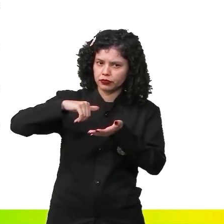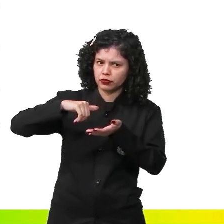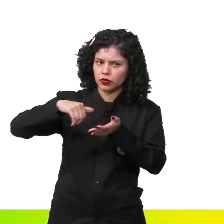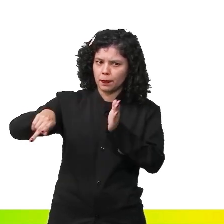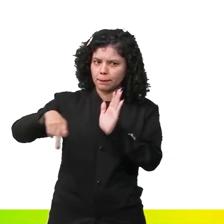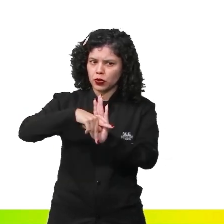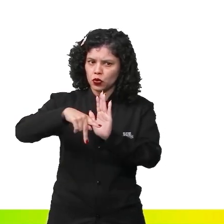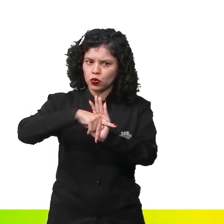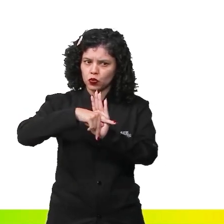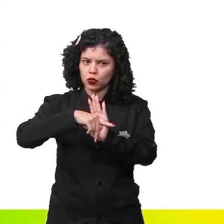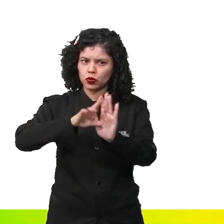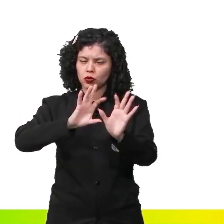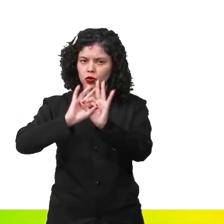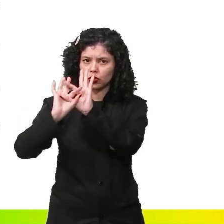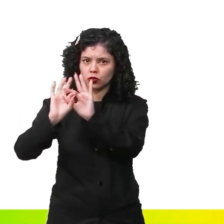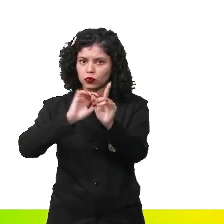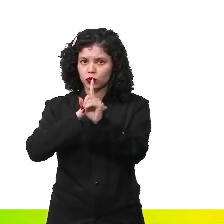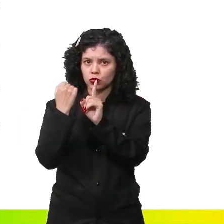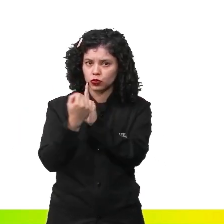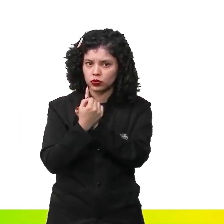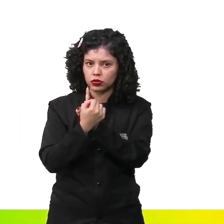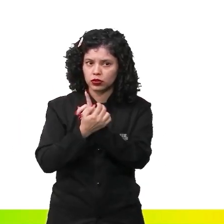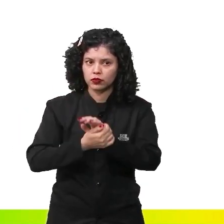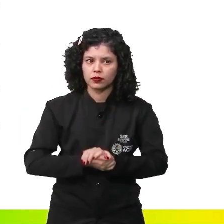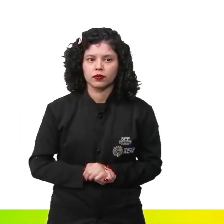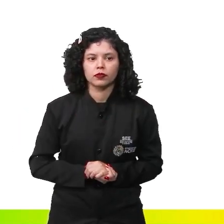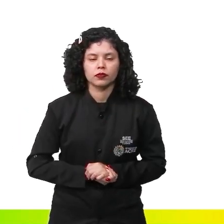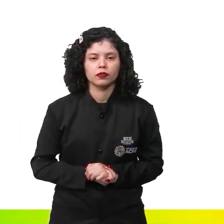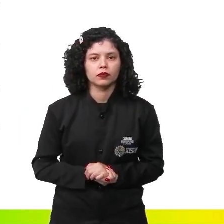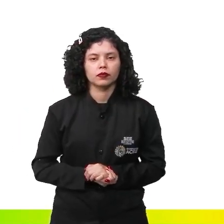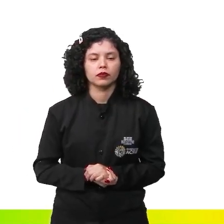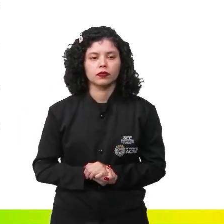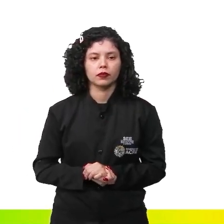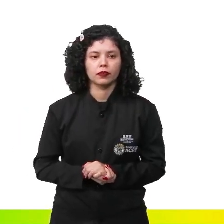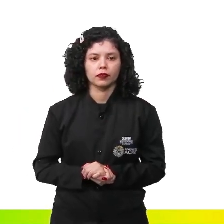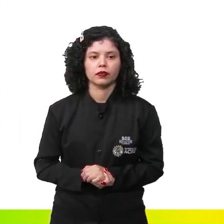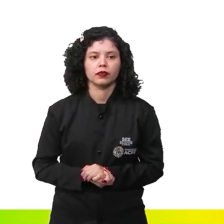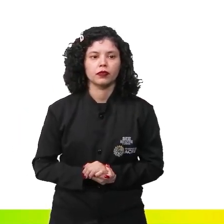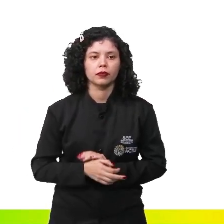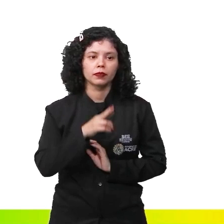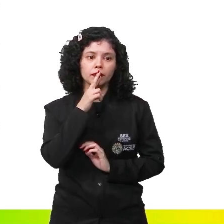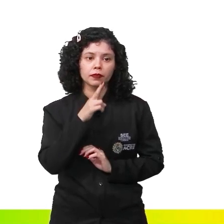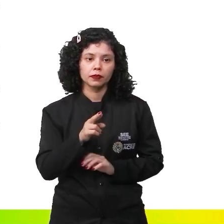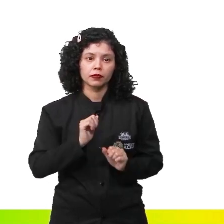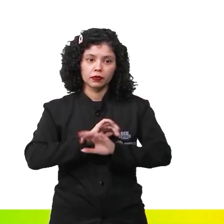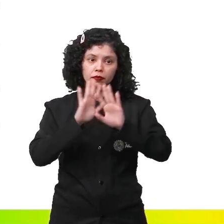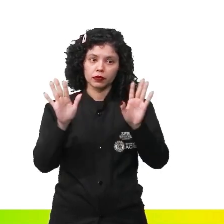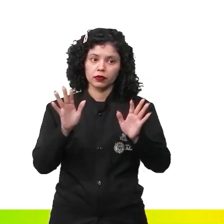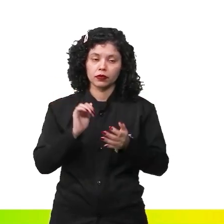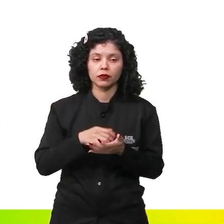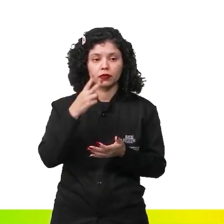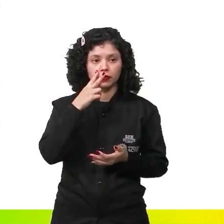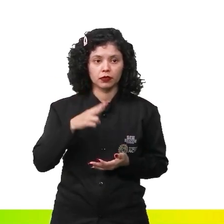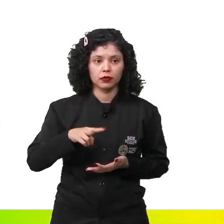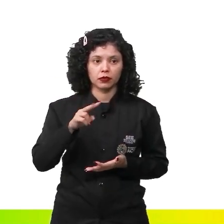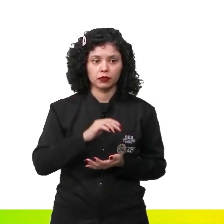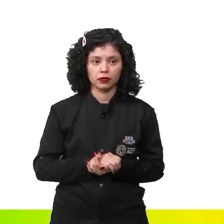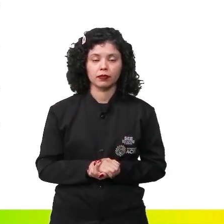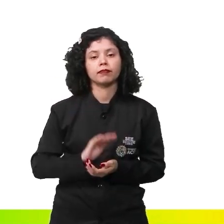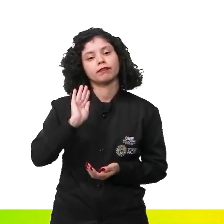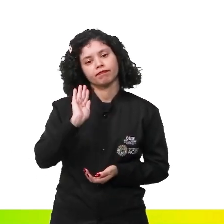exclusivamente positivo para a coesão social. A resposta está bem clara, vamos